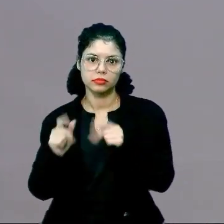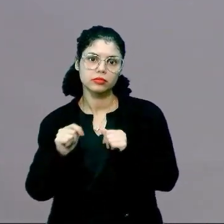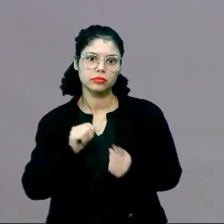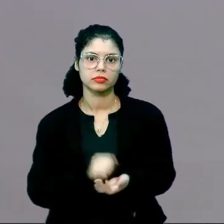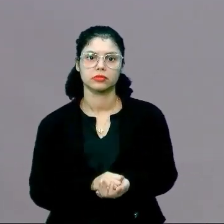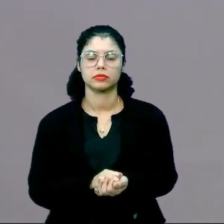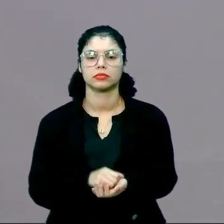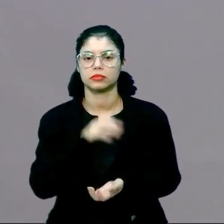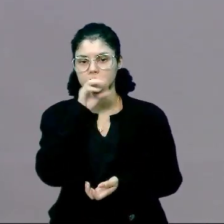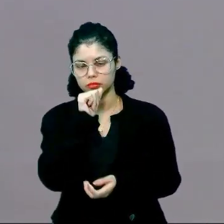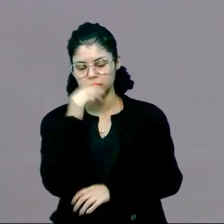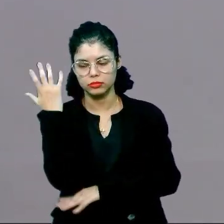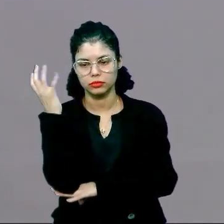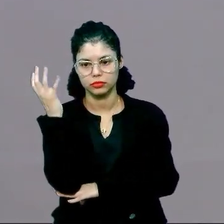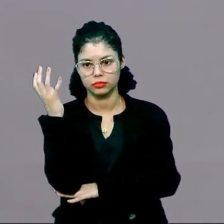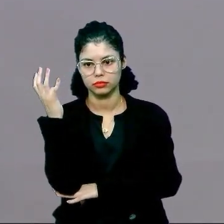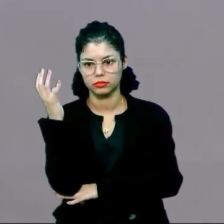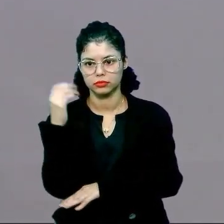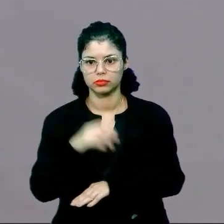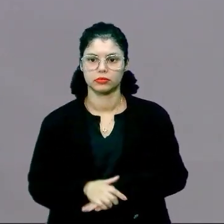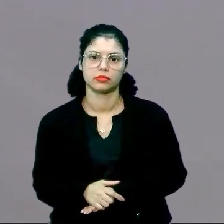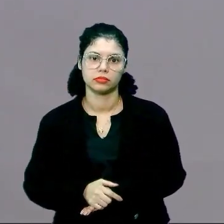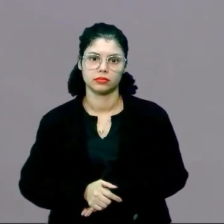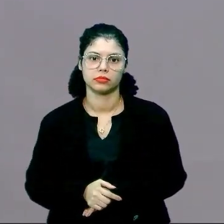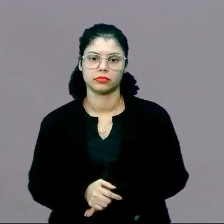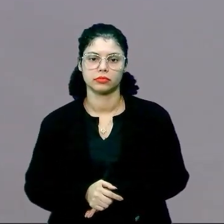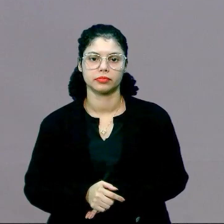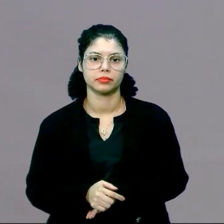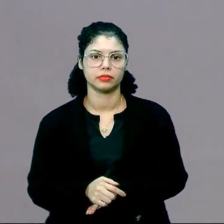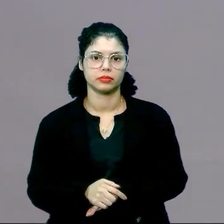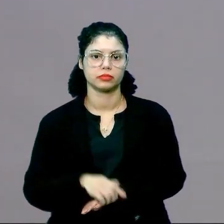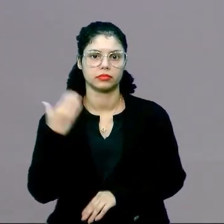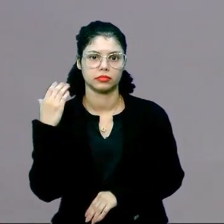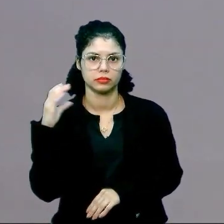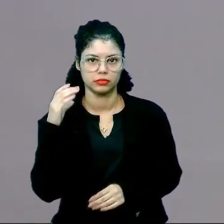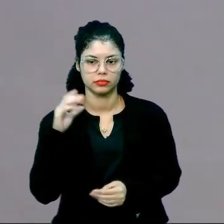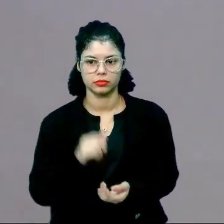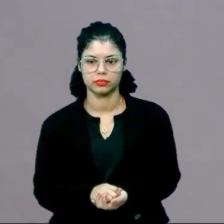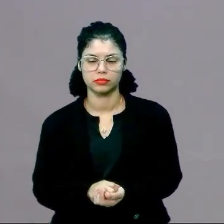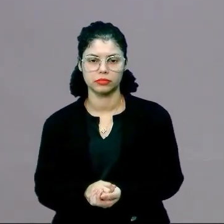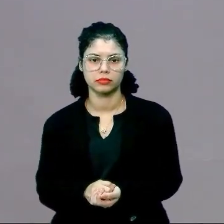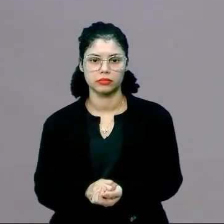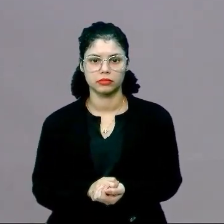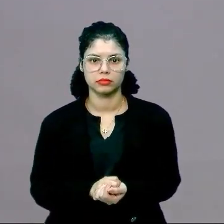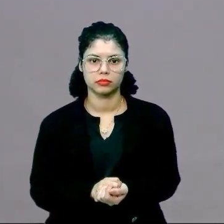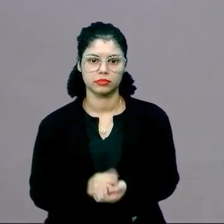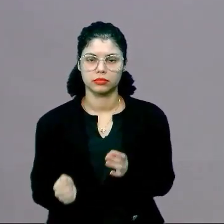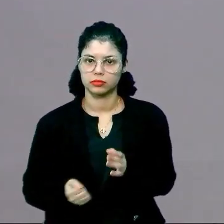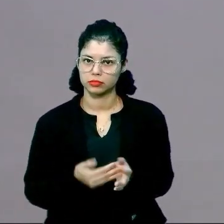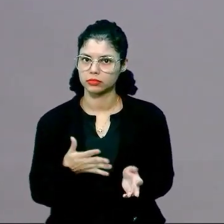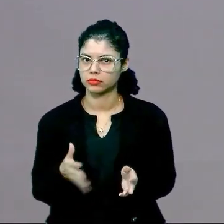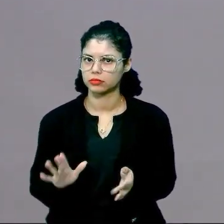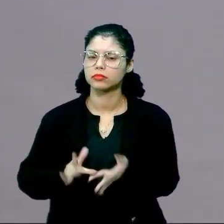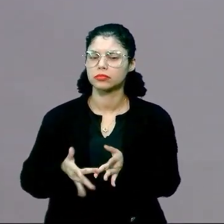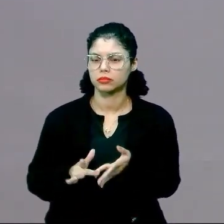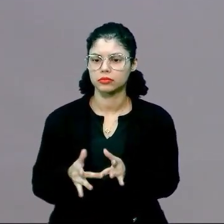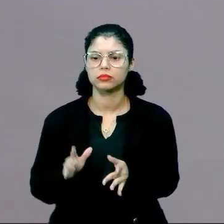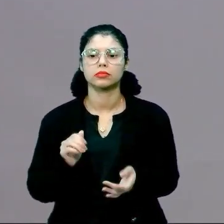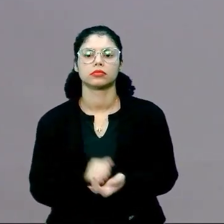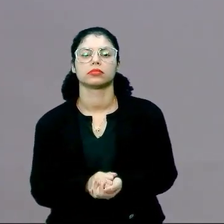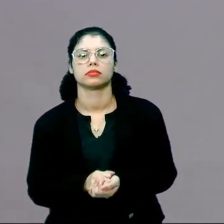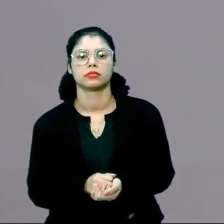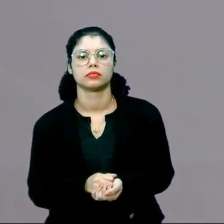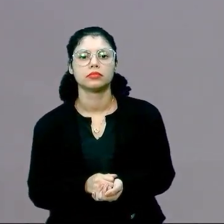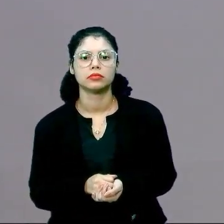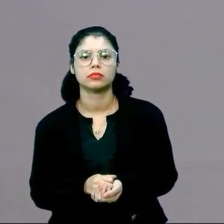a laranjeira que vai produzir as laranjas chamadas ciências. Então, tem muita afinidade entre a